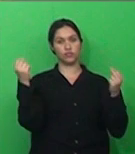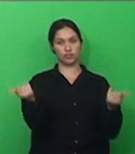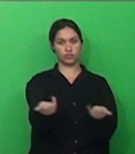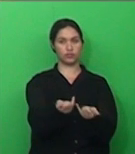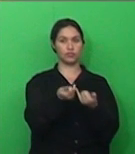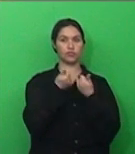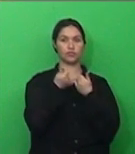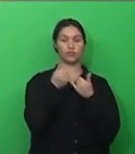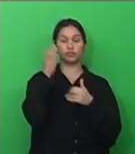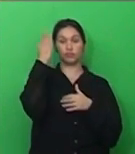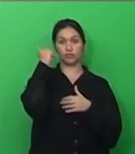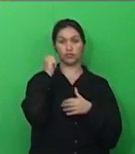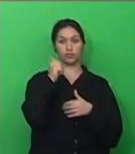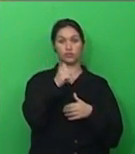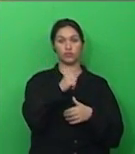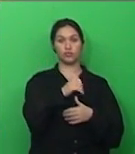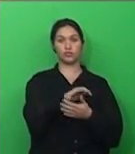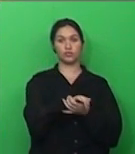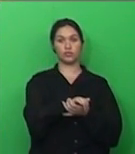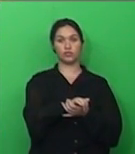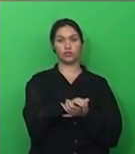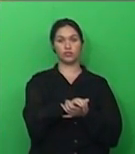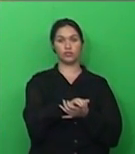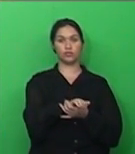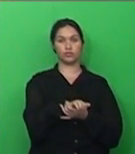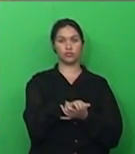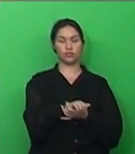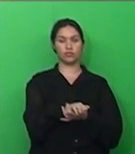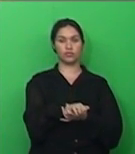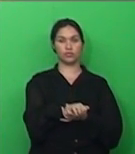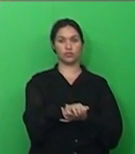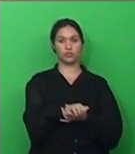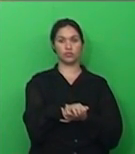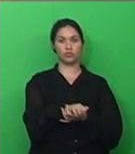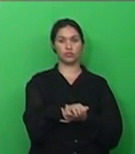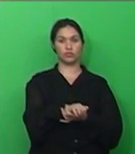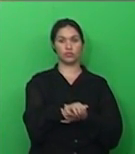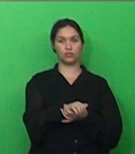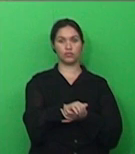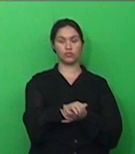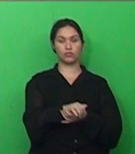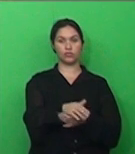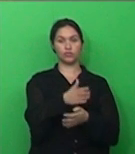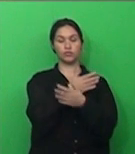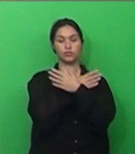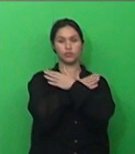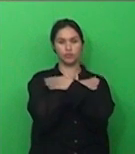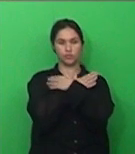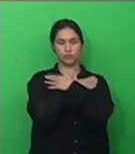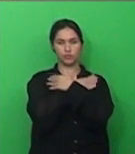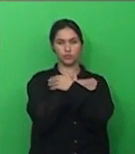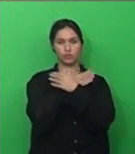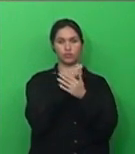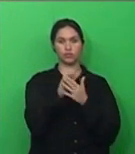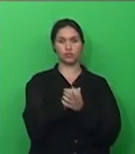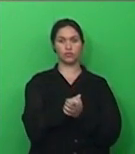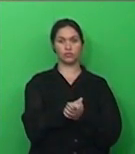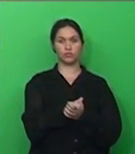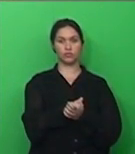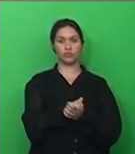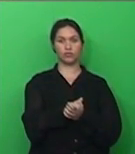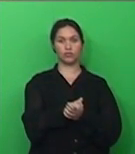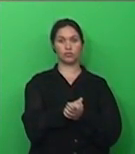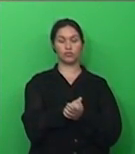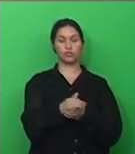das folgas concedidas a funcionários profissionais por conta da medição de temperatura, da temperatura nos ambientes